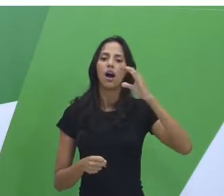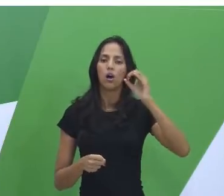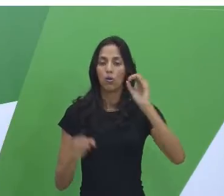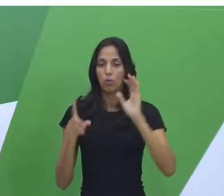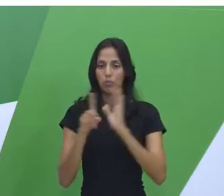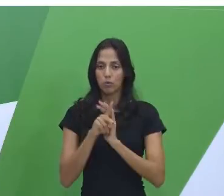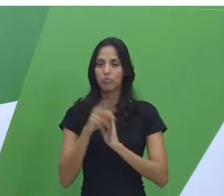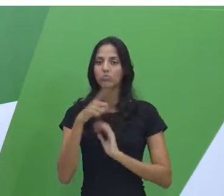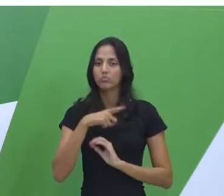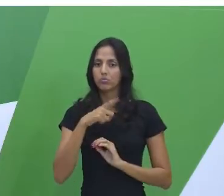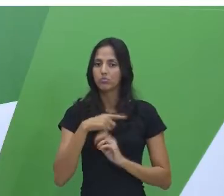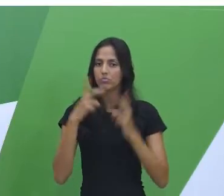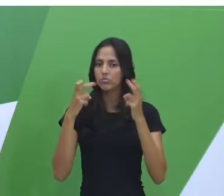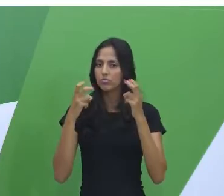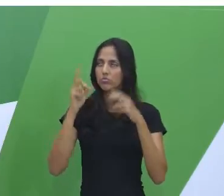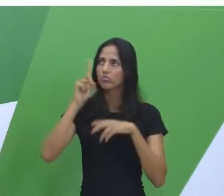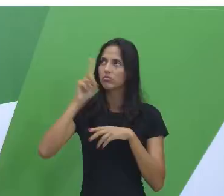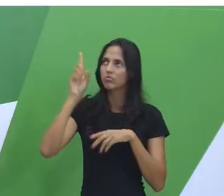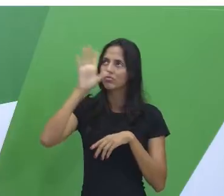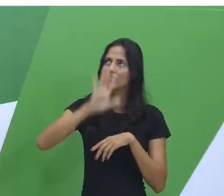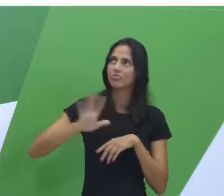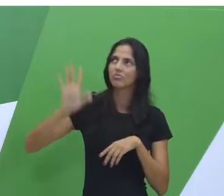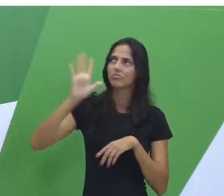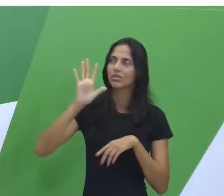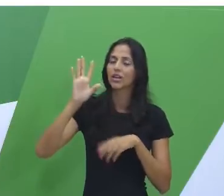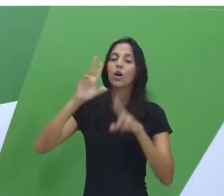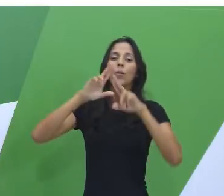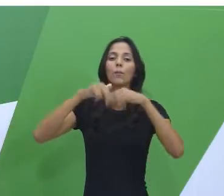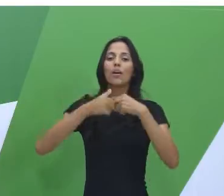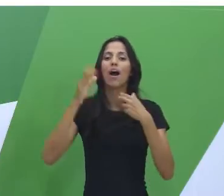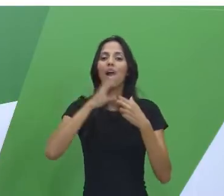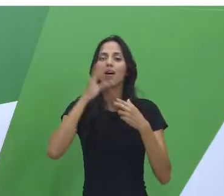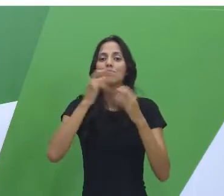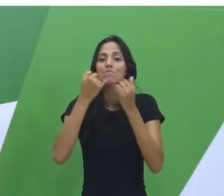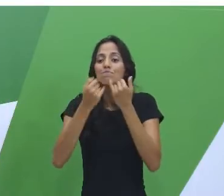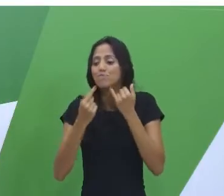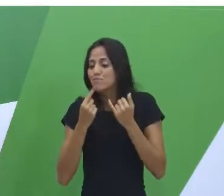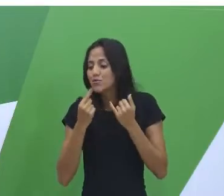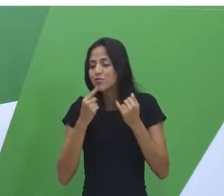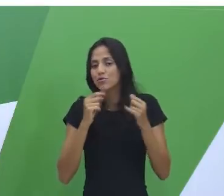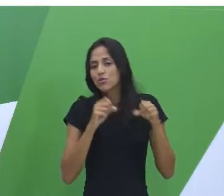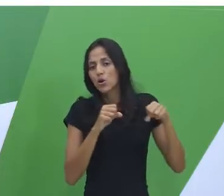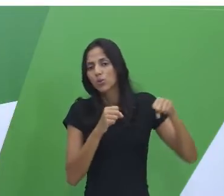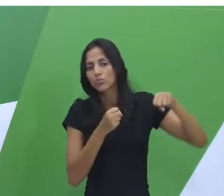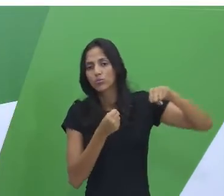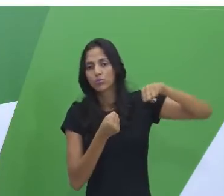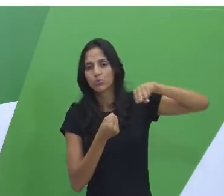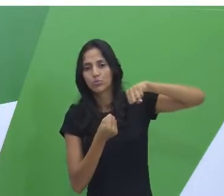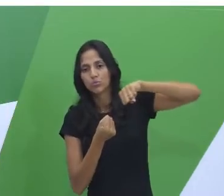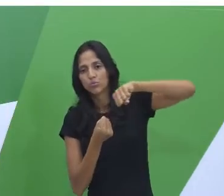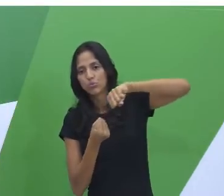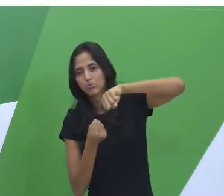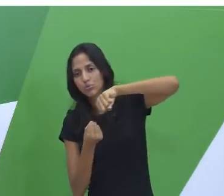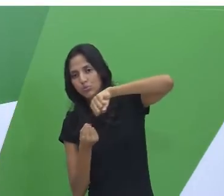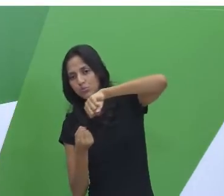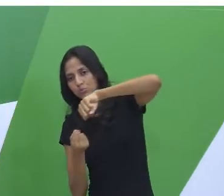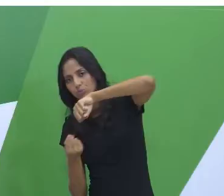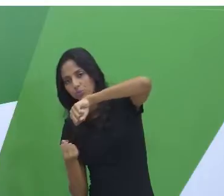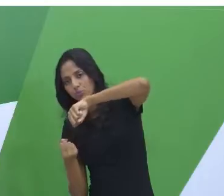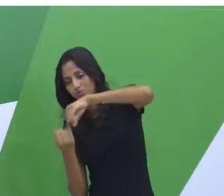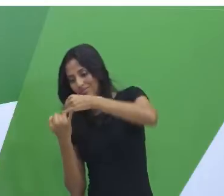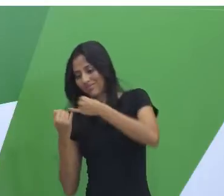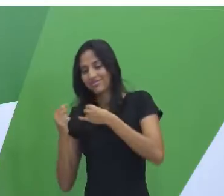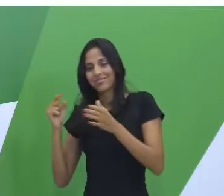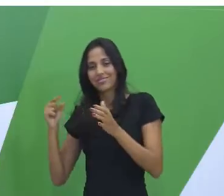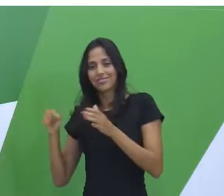aí, e é dessa maneira que eles chegam tão próximo do chão. Porque quando eles diminuem a inclinação, pessoal, olha que